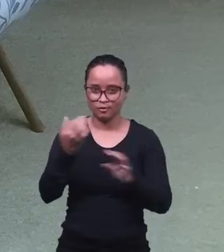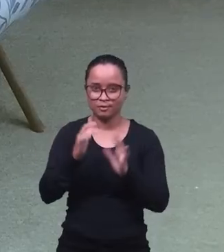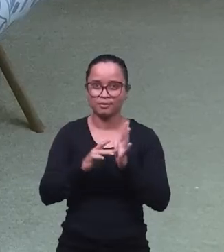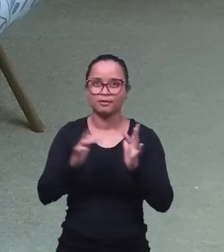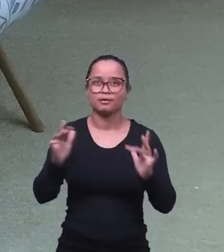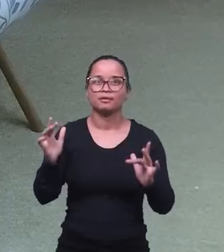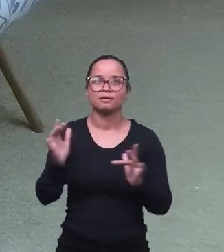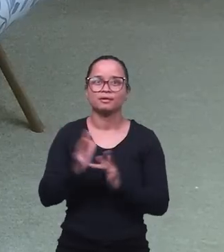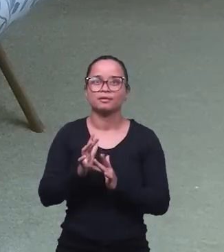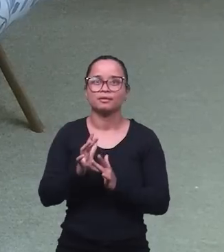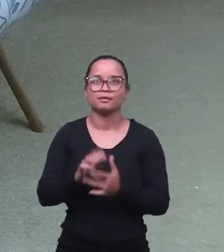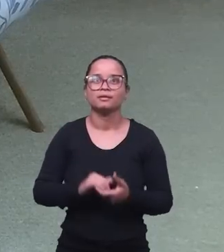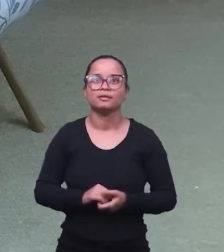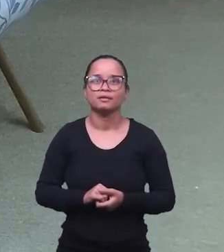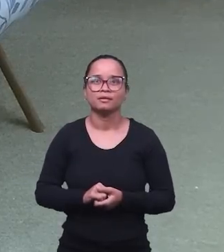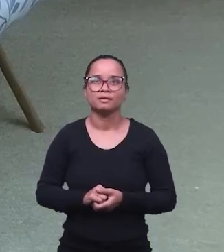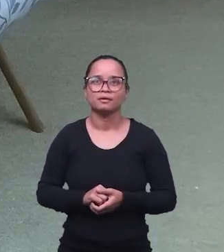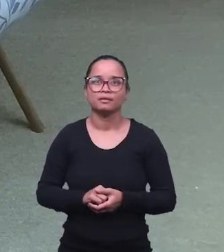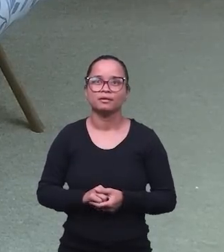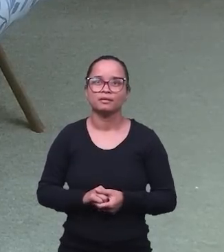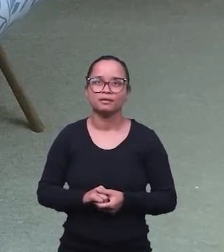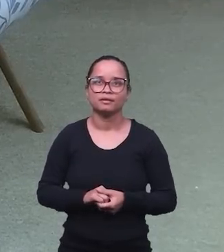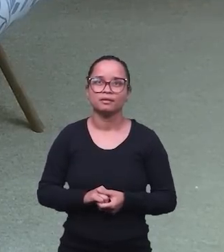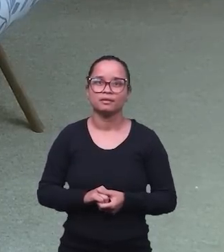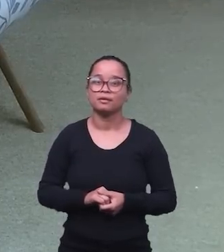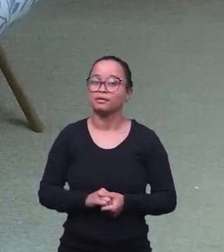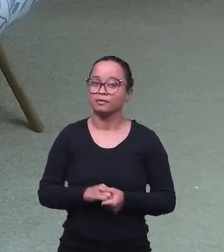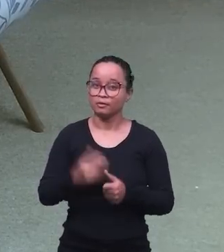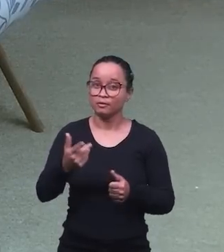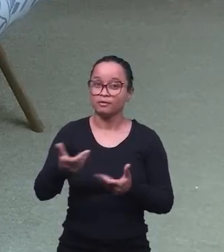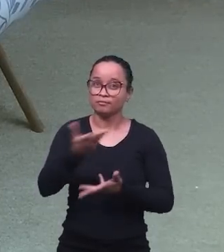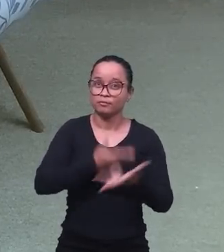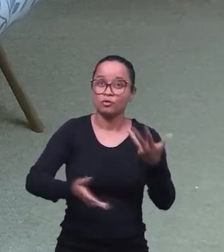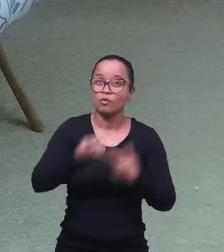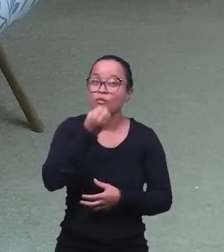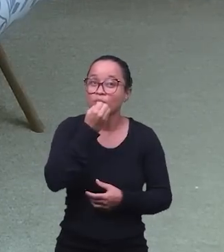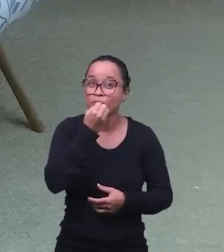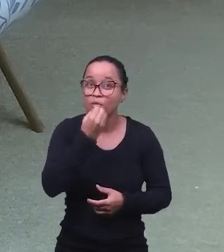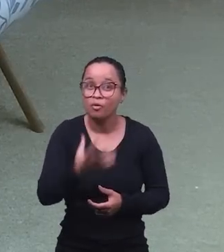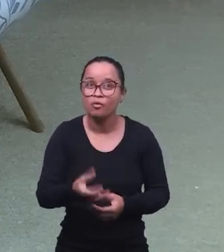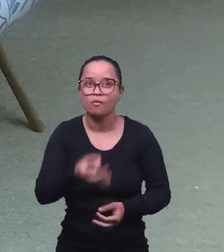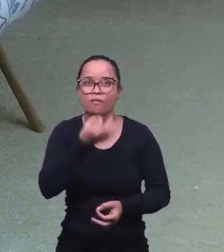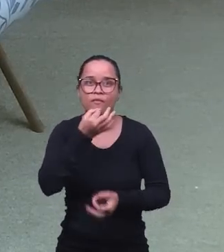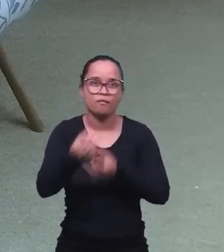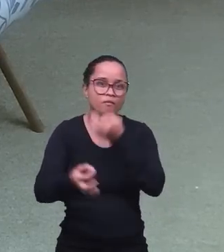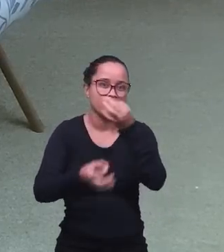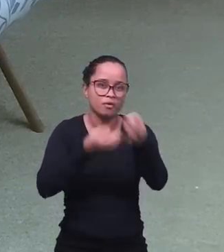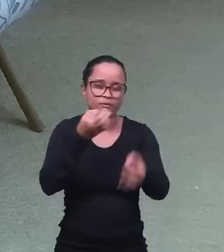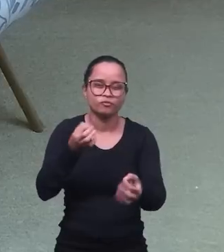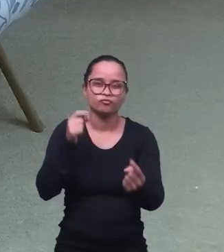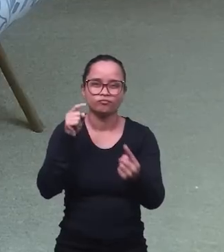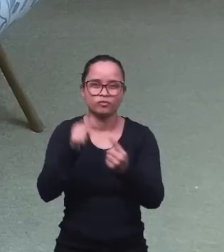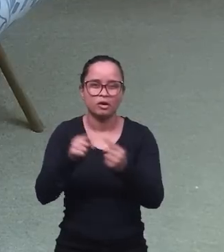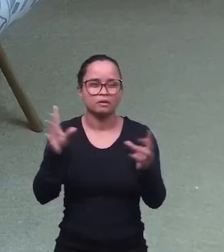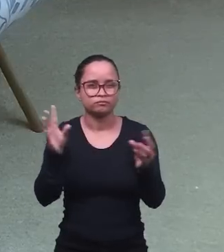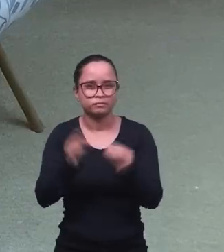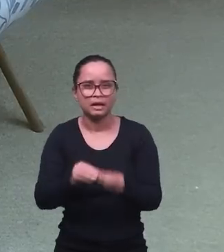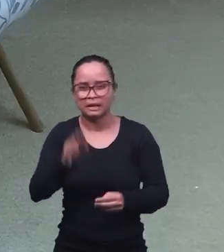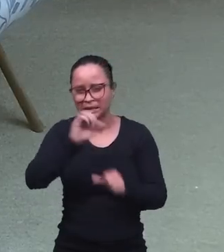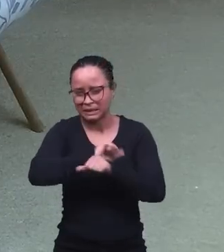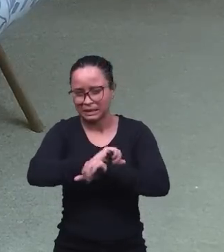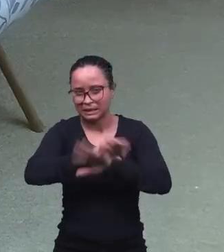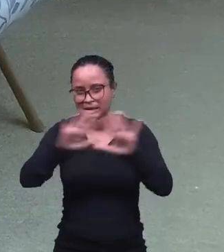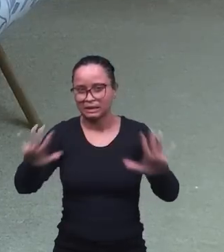Glória a Louvado Jesus por seja o isso. nome do Senhor. Amém. Muito bom. Irmã, sua participação muito boa. O seu comentário foi objetivo, claro,